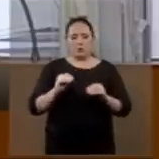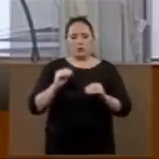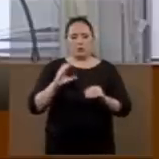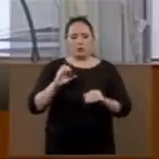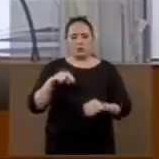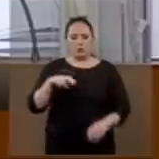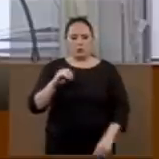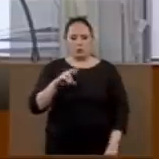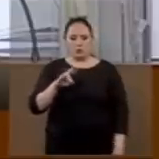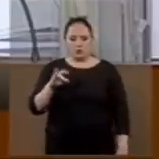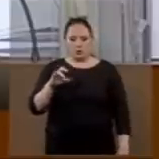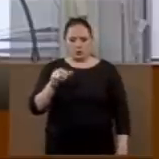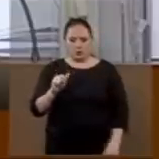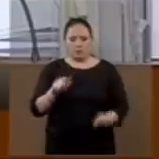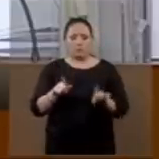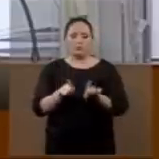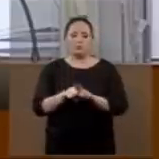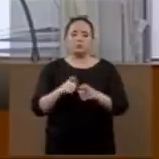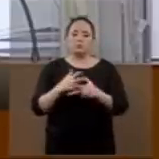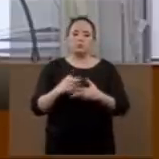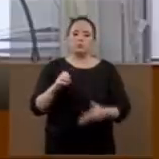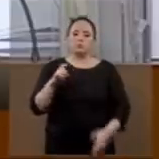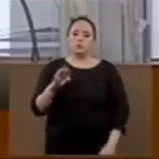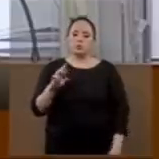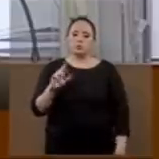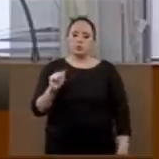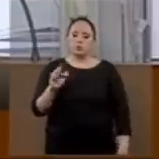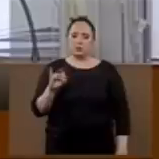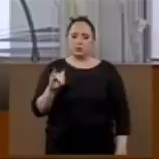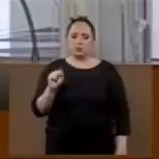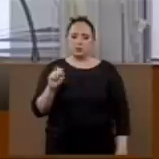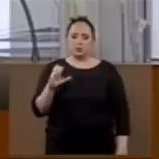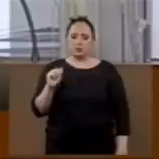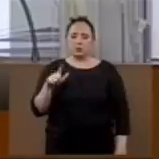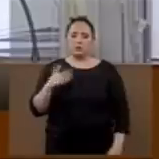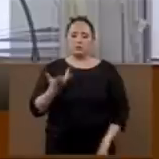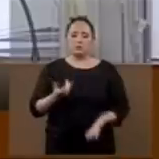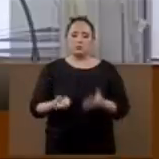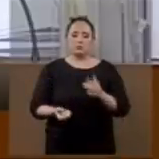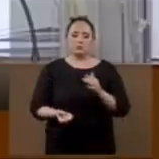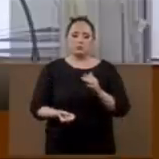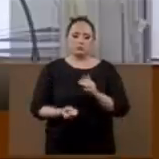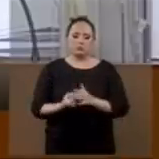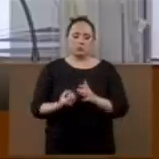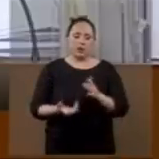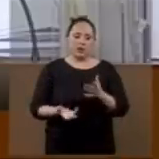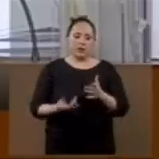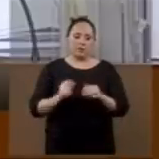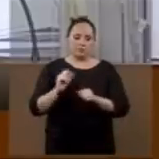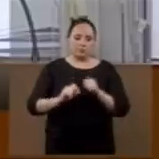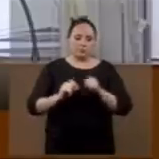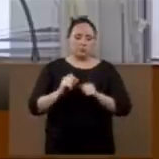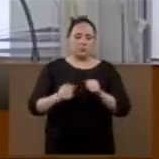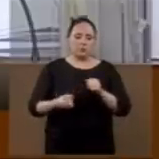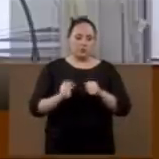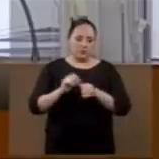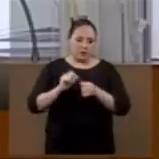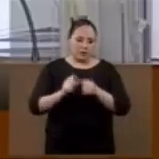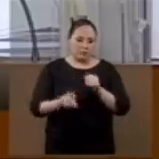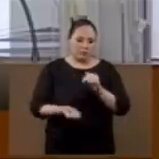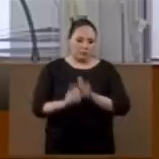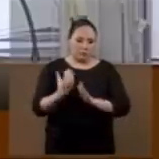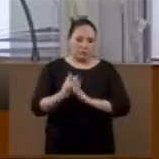concorrencial e sobrelevar a função extrafiscal de tributo incidente sobre a produção de cigarros em proteção especialmente à saúde